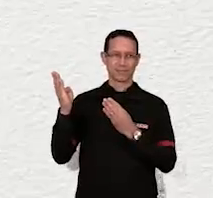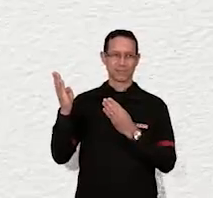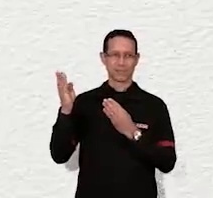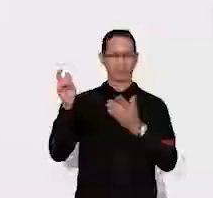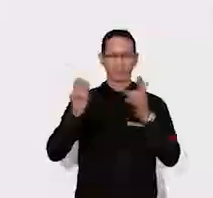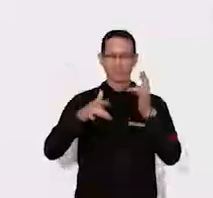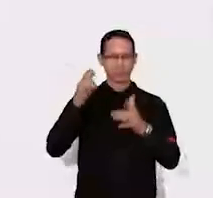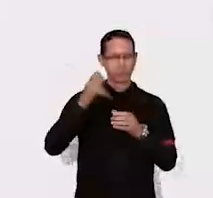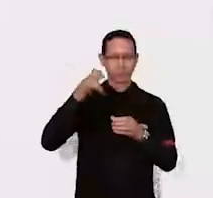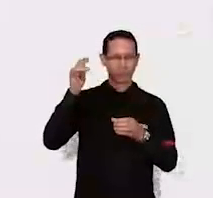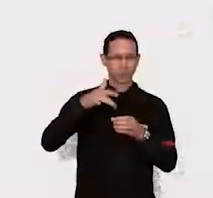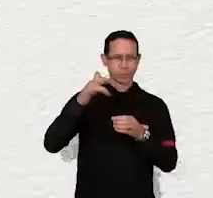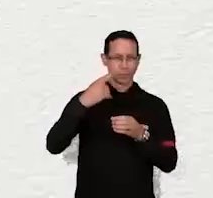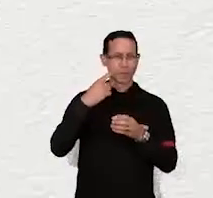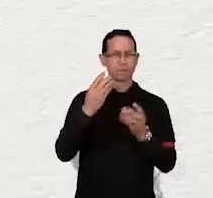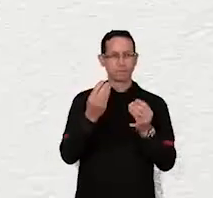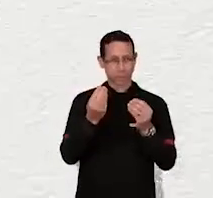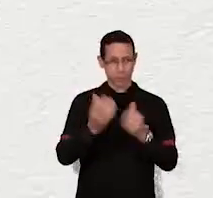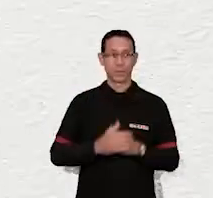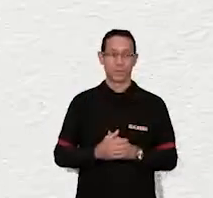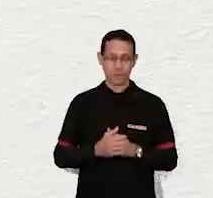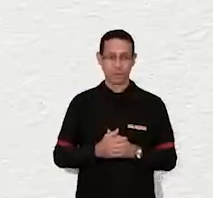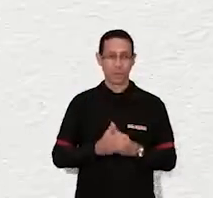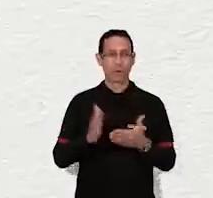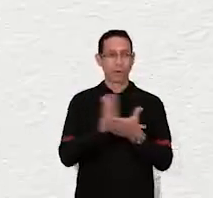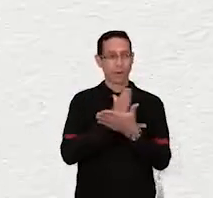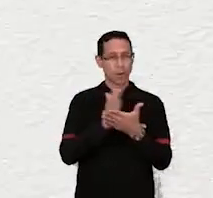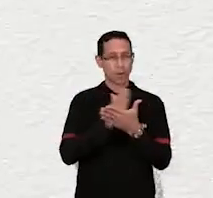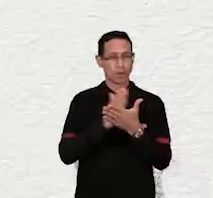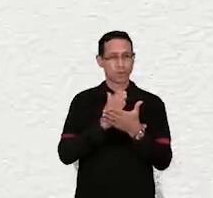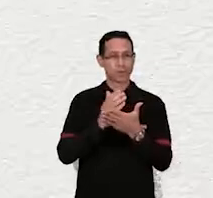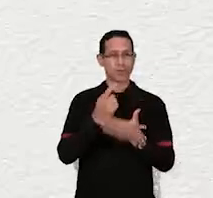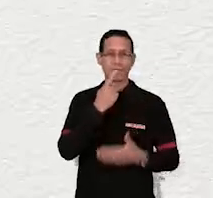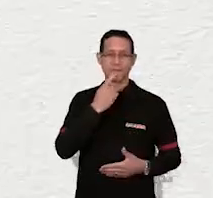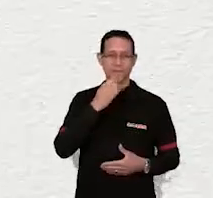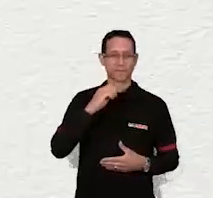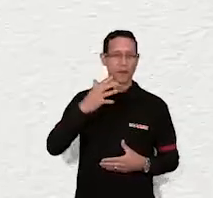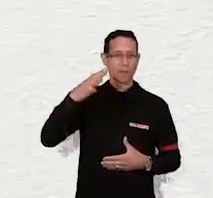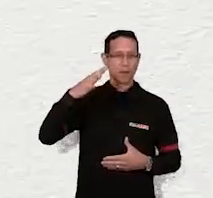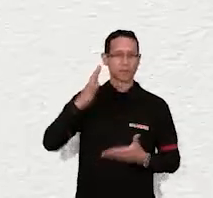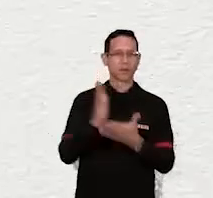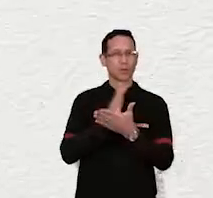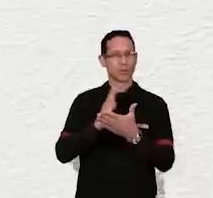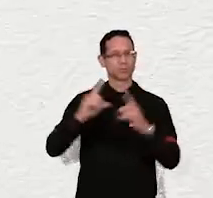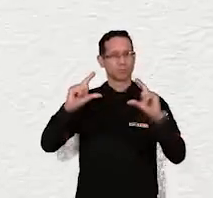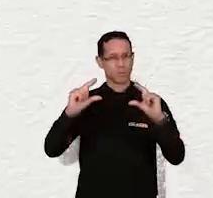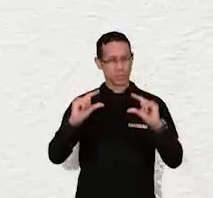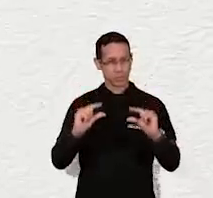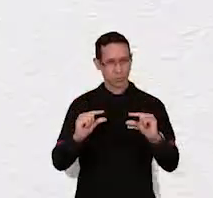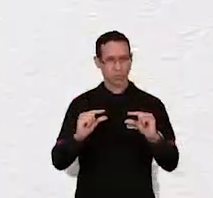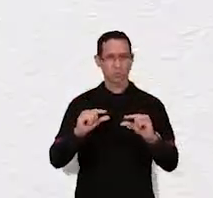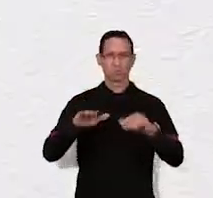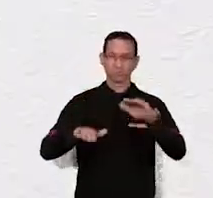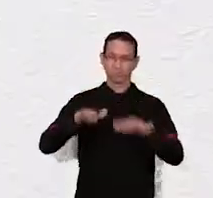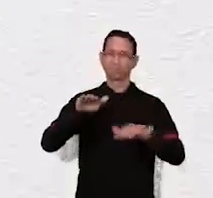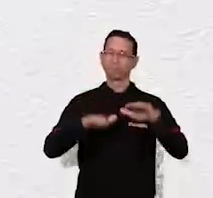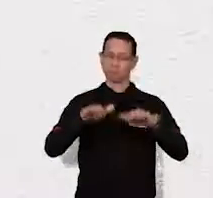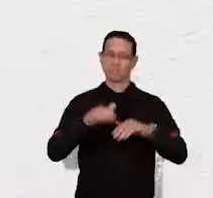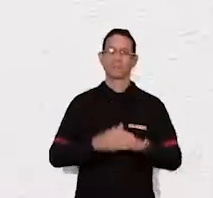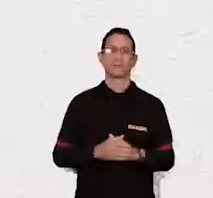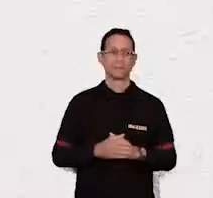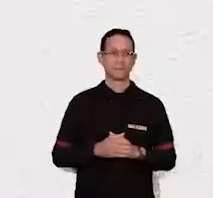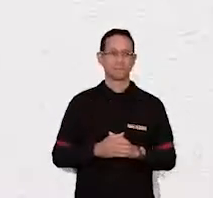repleto de cera, alguns mais inflamados, outros menos inflamados, uma